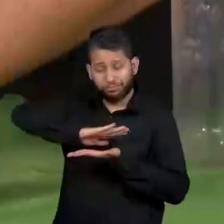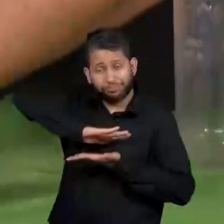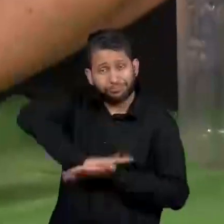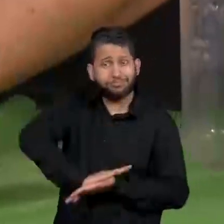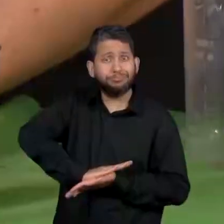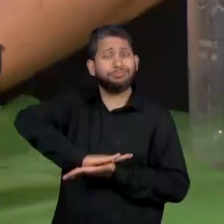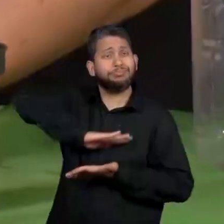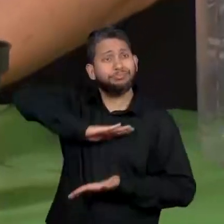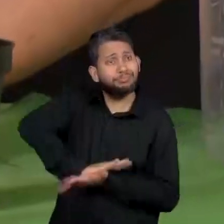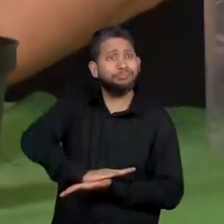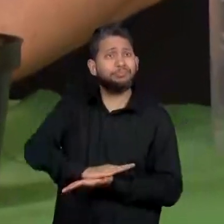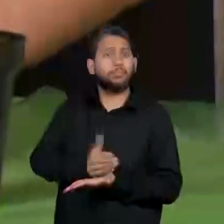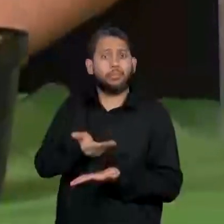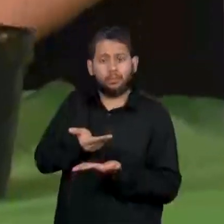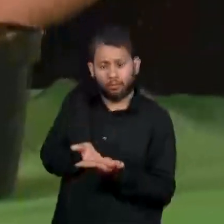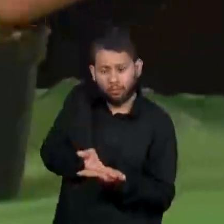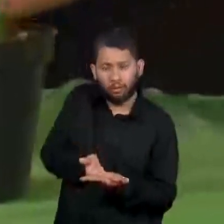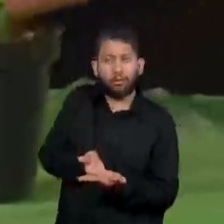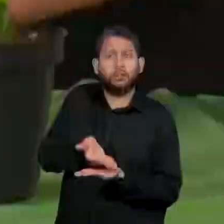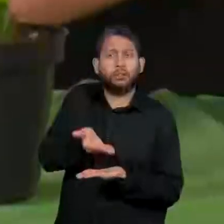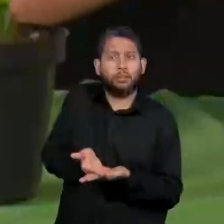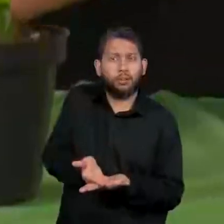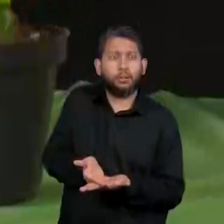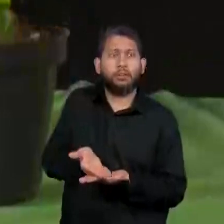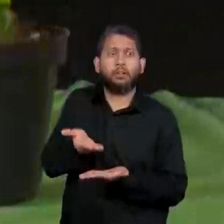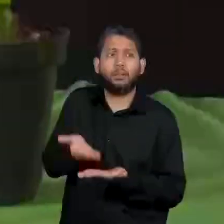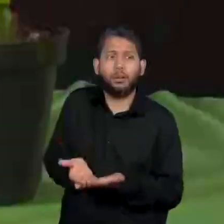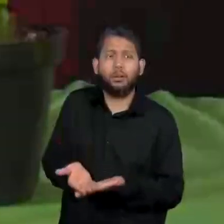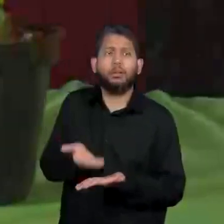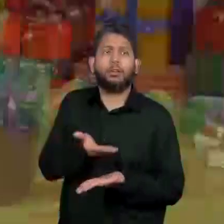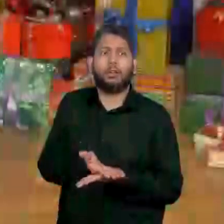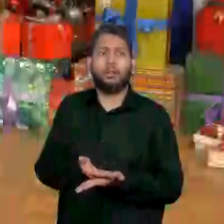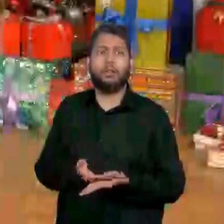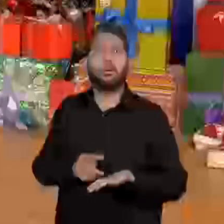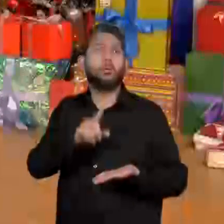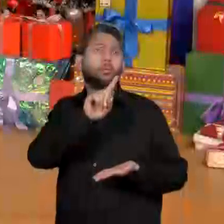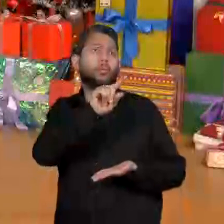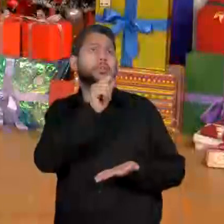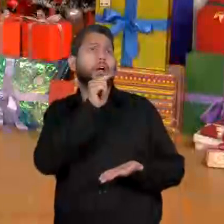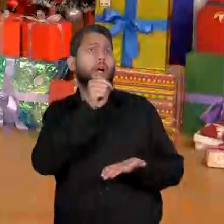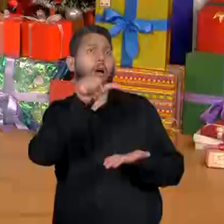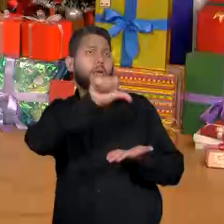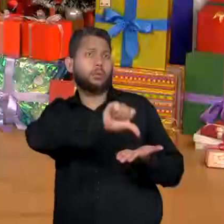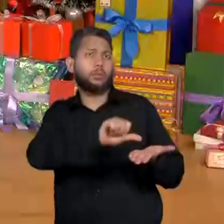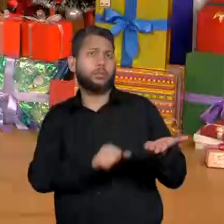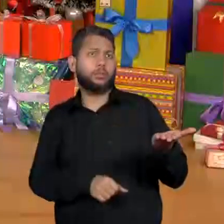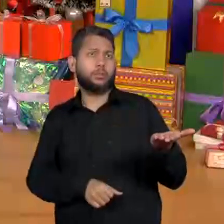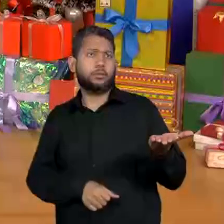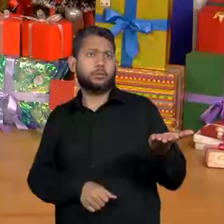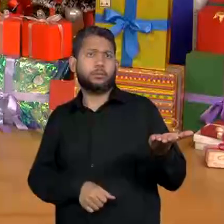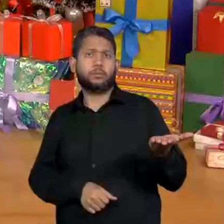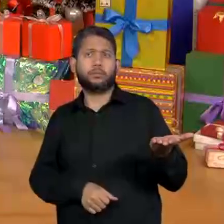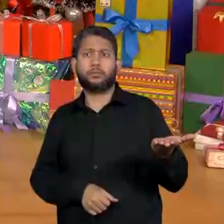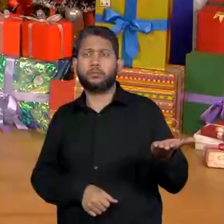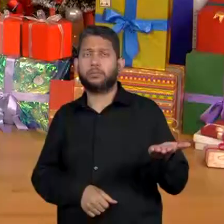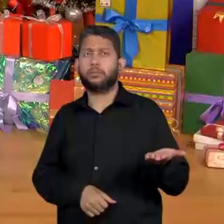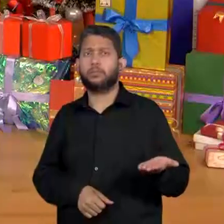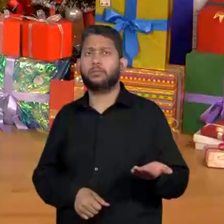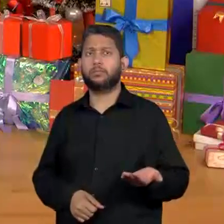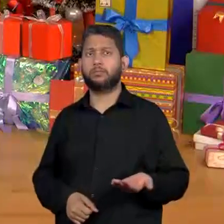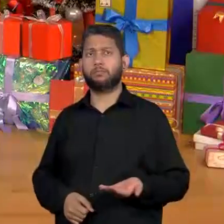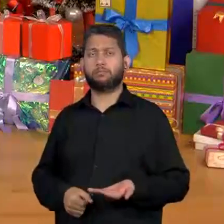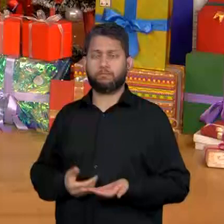vai pressionar assim, eu acho que ela já está bem úmida, mas você pode colocar aqui mais um pouquinho de água? Por